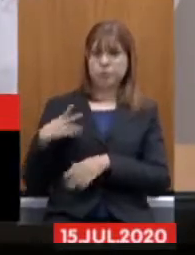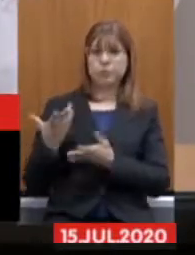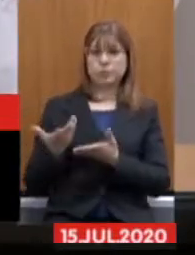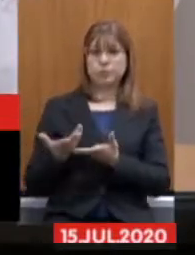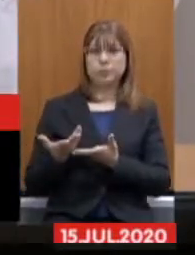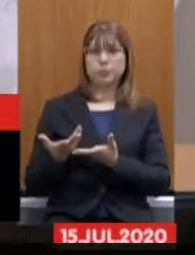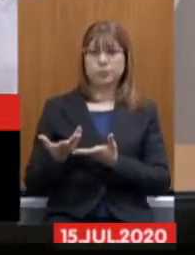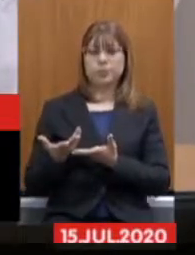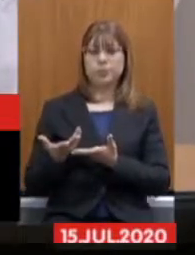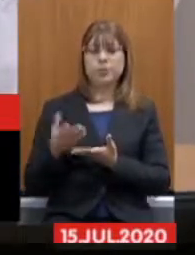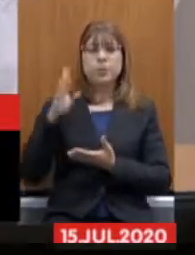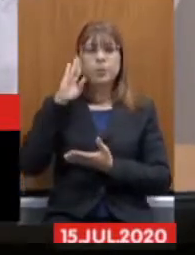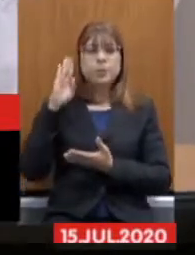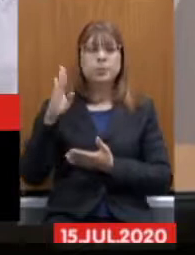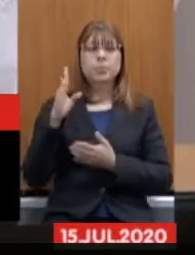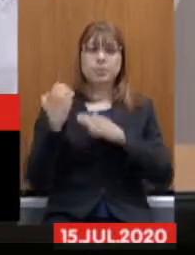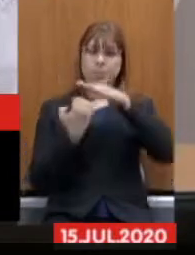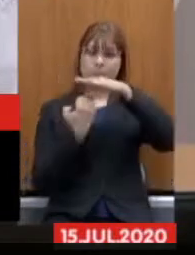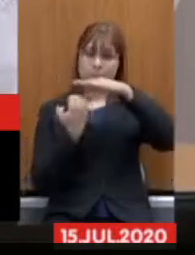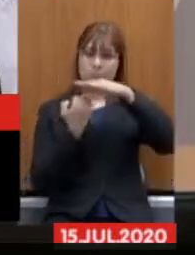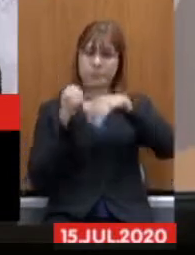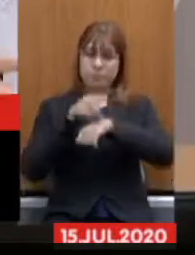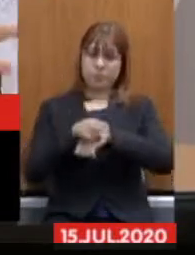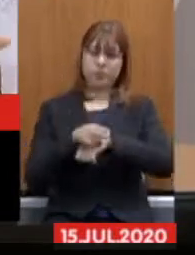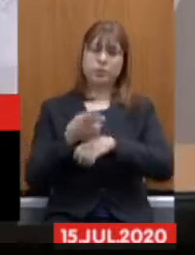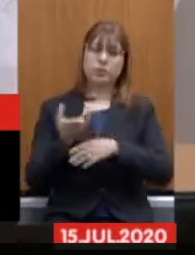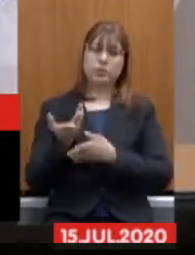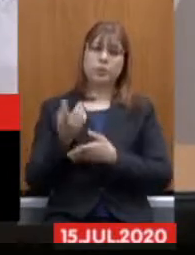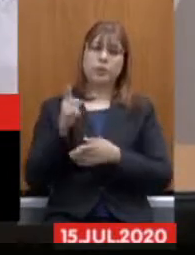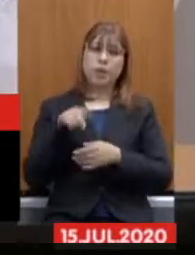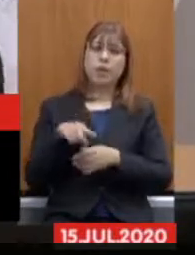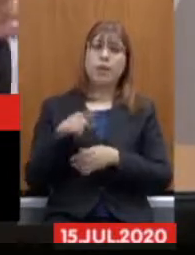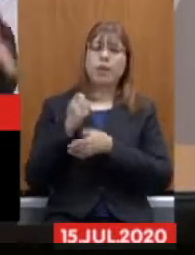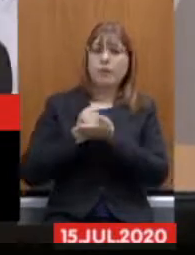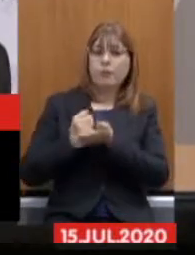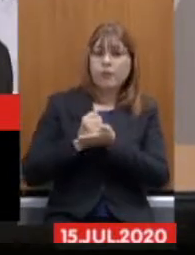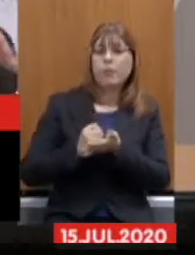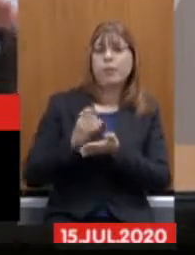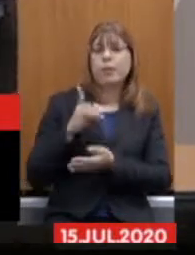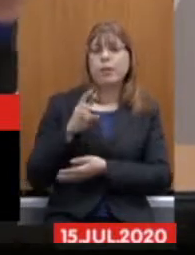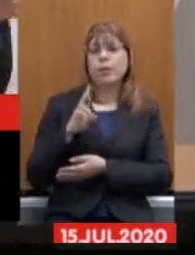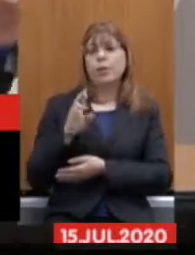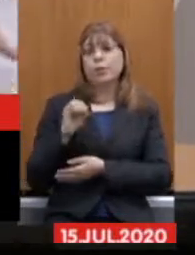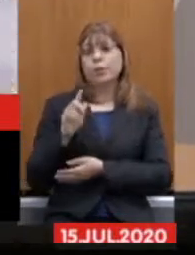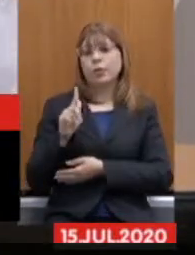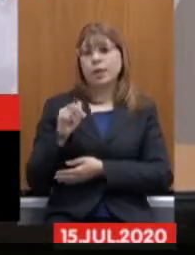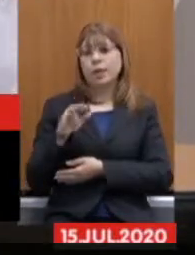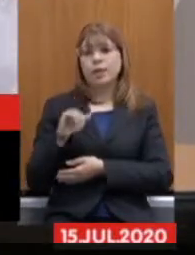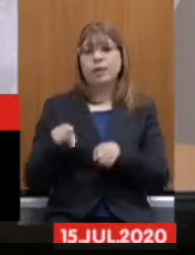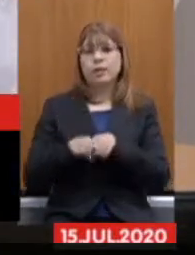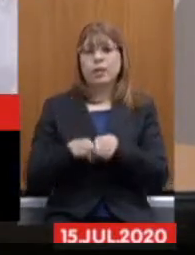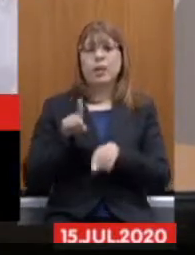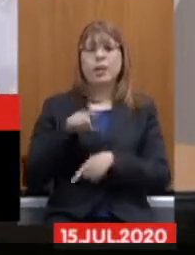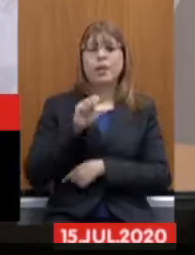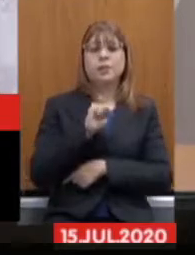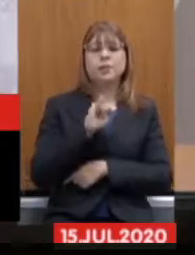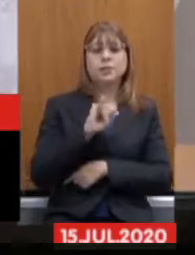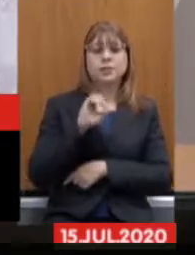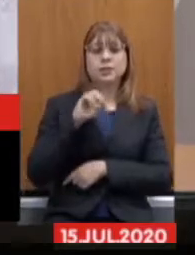maior empregador do farmacêutico no país são farmácias e drogarias representados aqui minas gerais pelo sincofarma